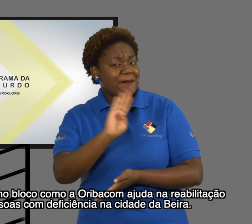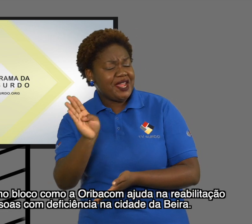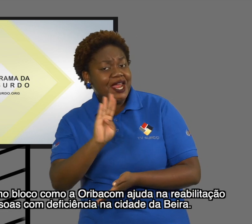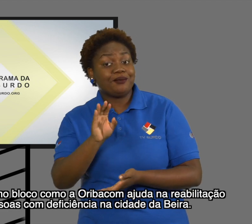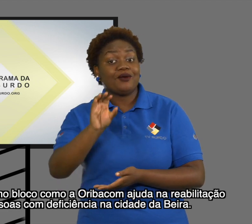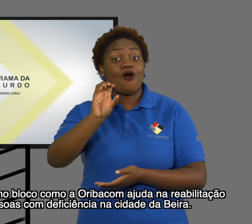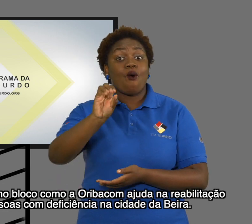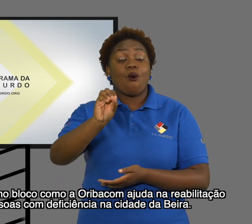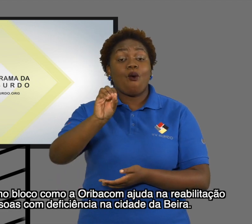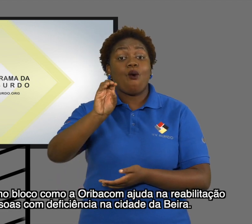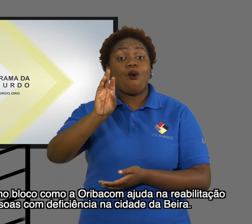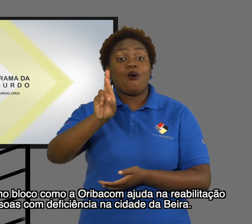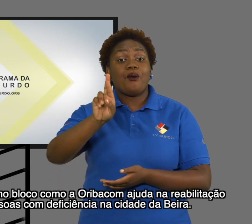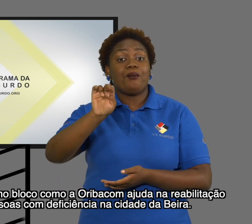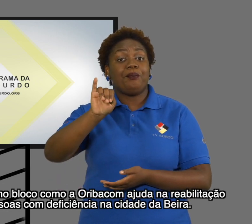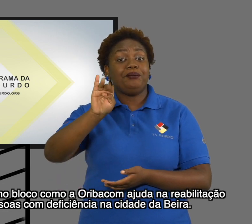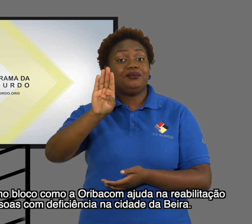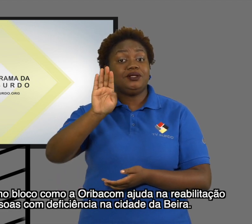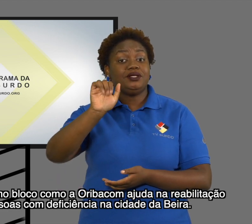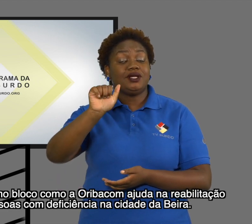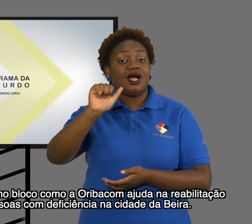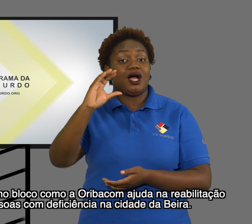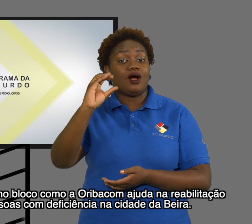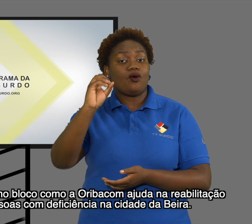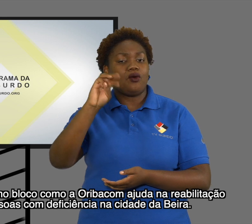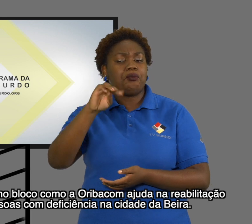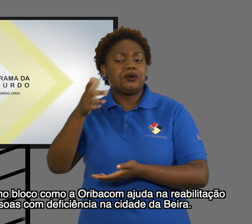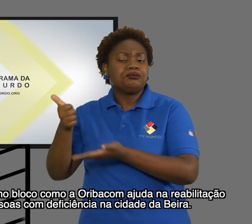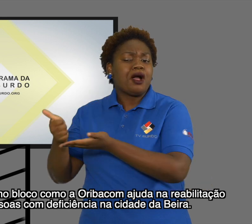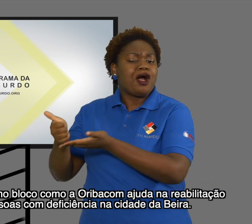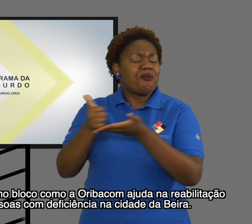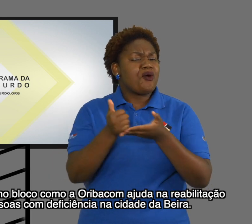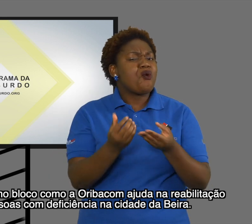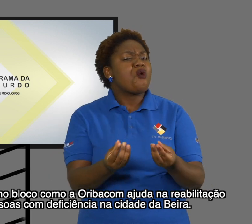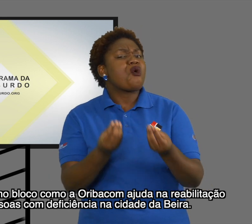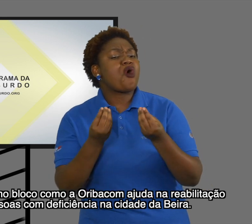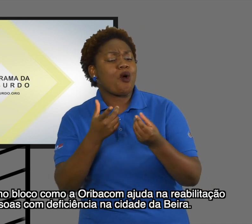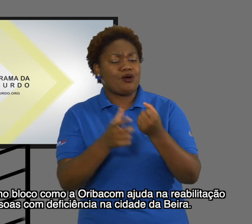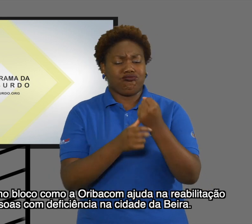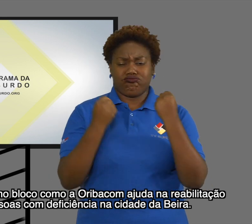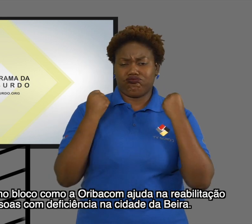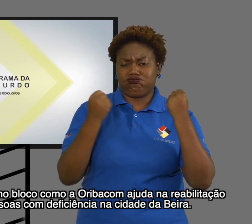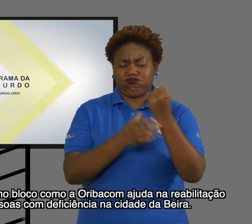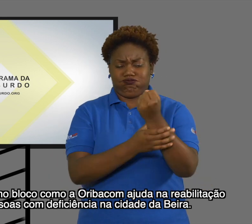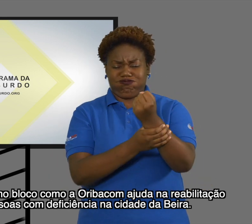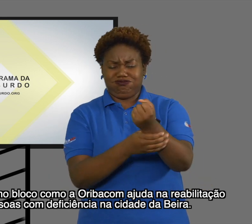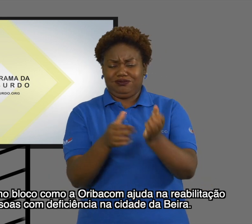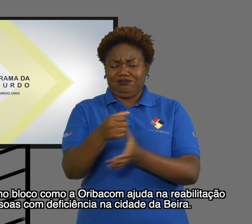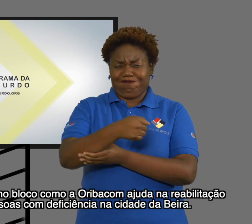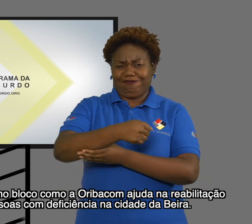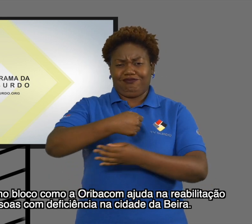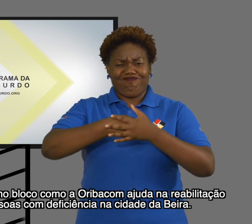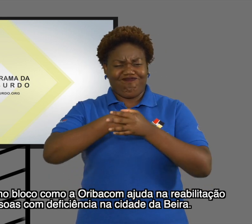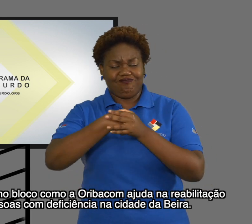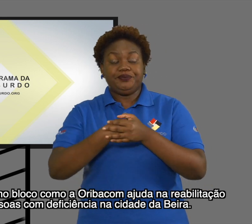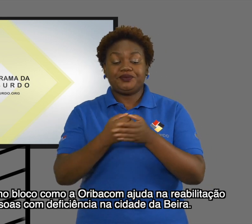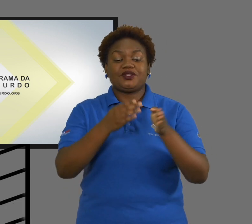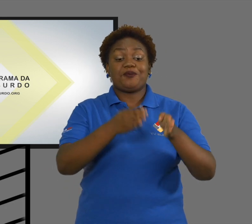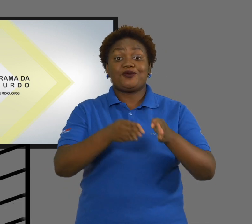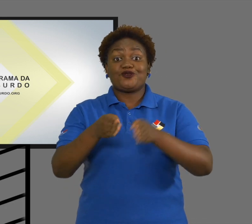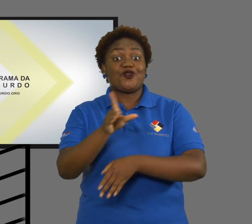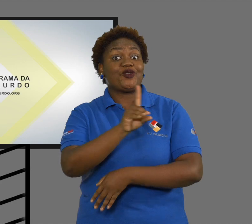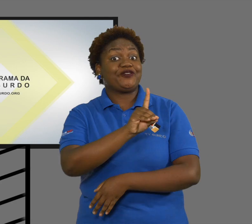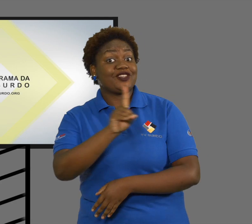Veja no próximo bloco como a URI BACOM ajuda na reabilitação de pessoas com deficiência na cidade da Beira.